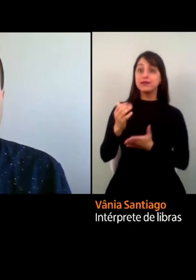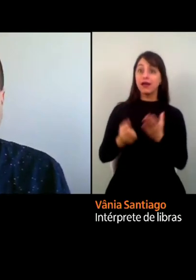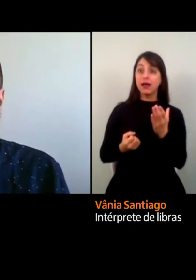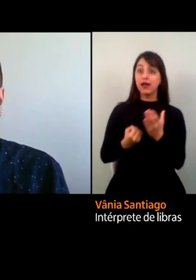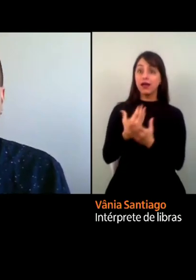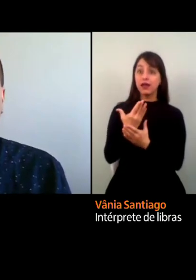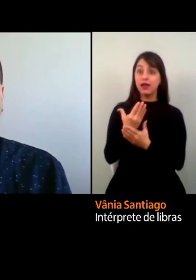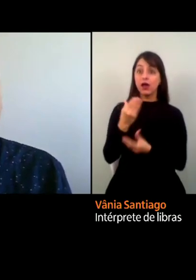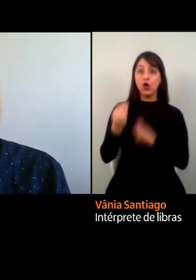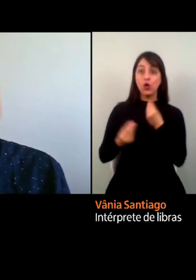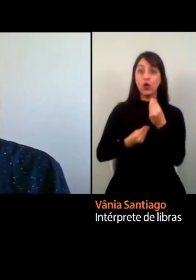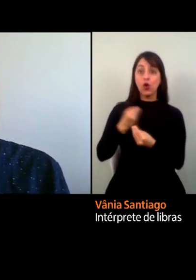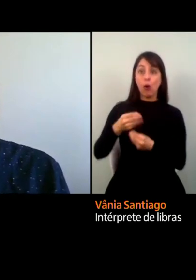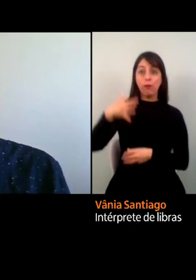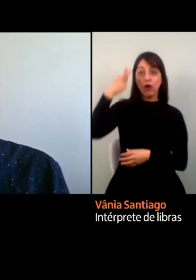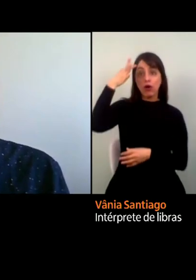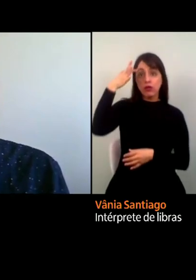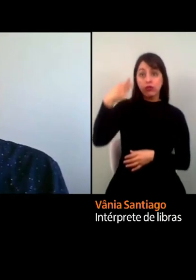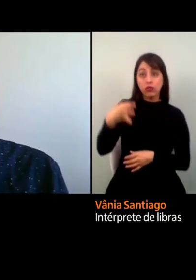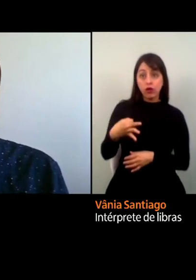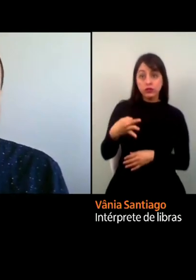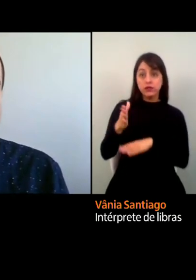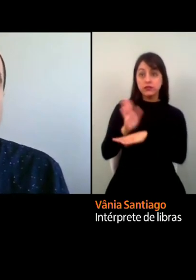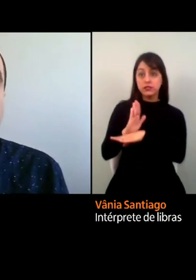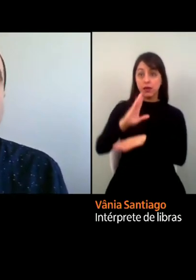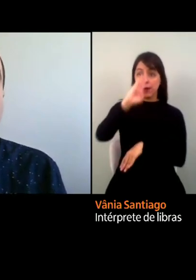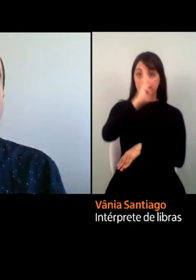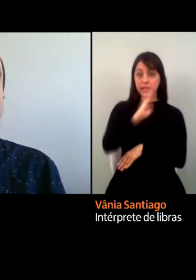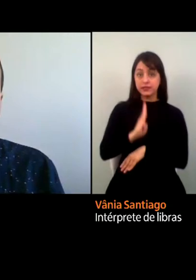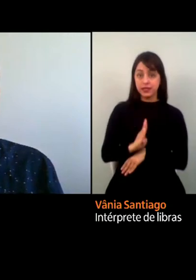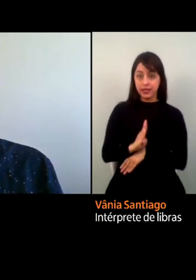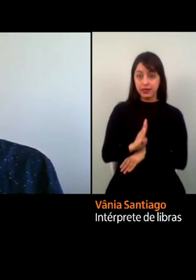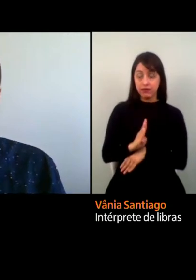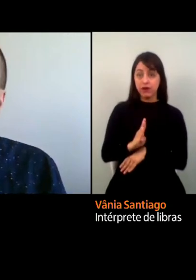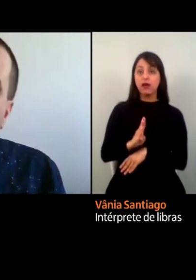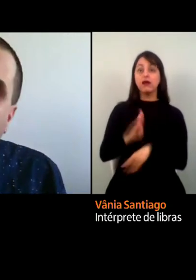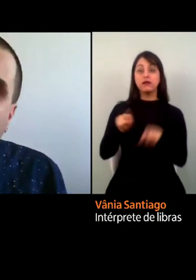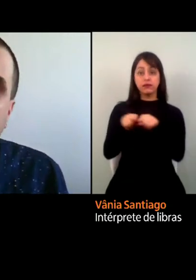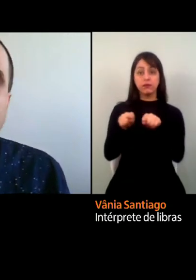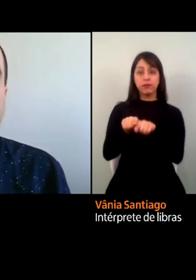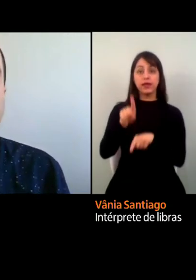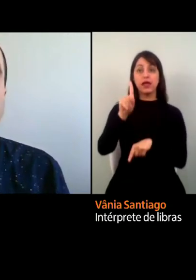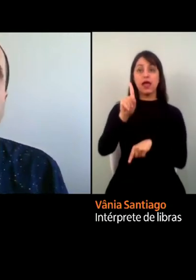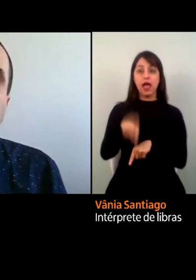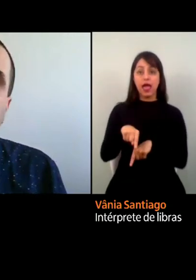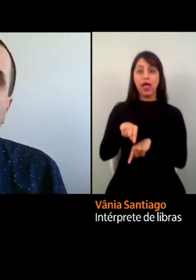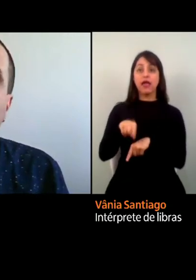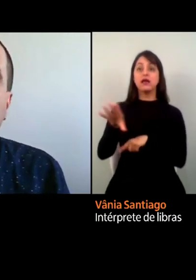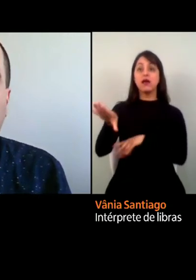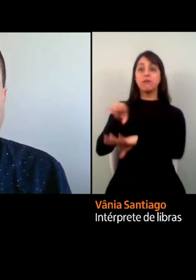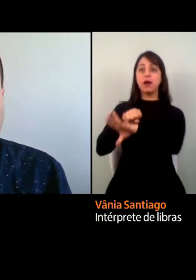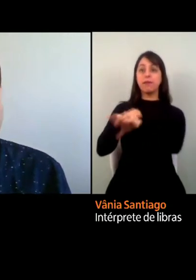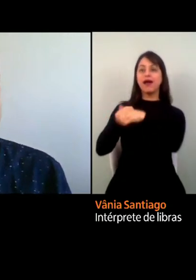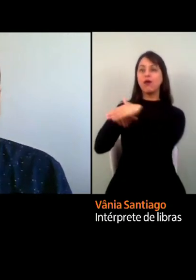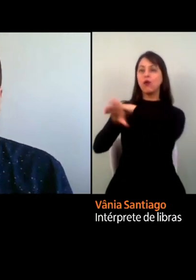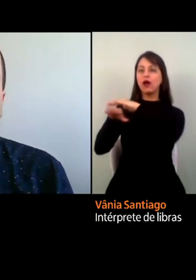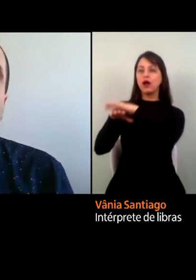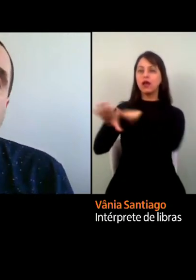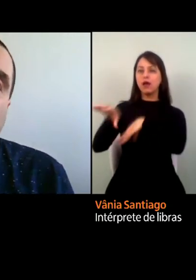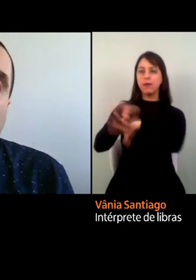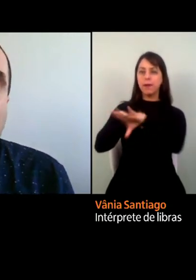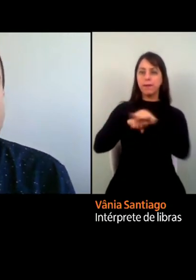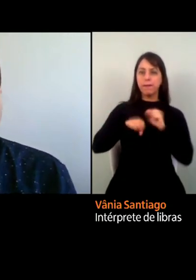cinema brasileiro como reapropriação de arquivo. Por Cunha Salles ser